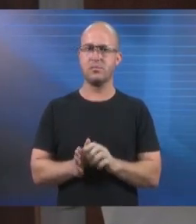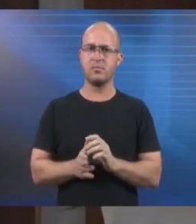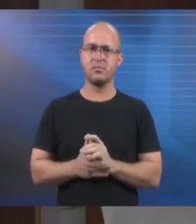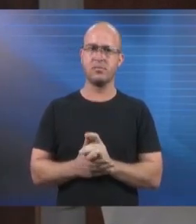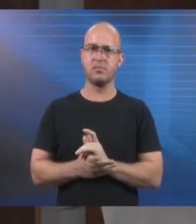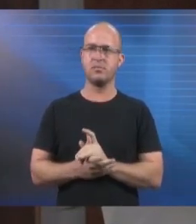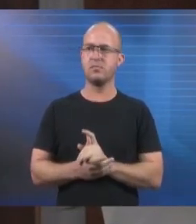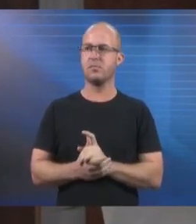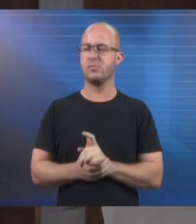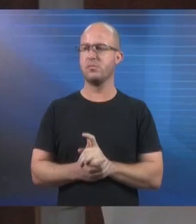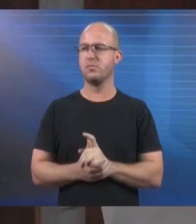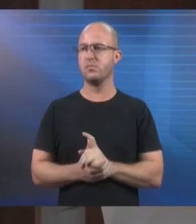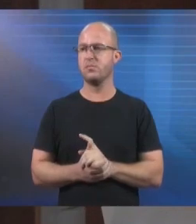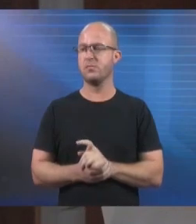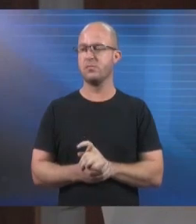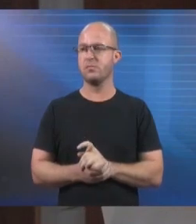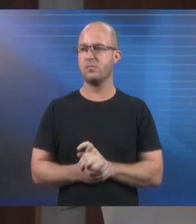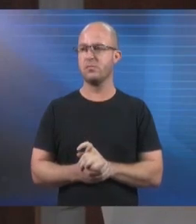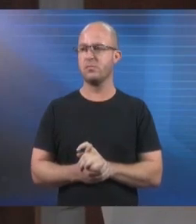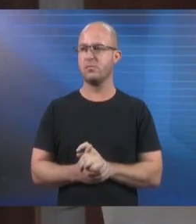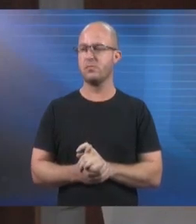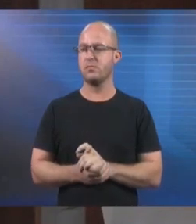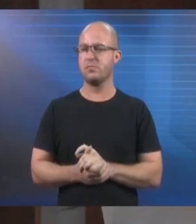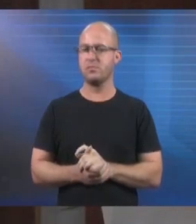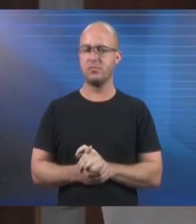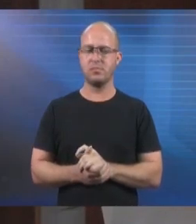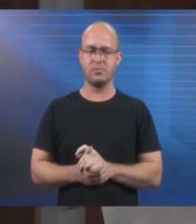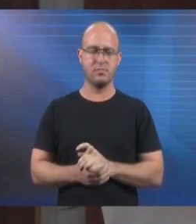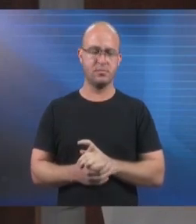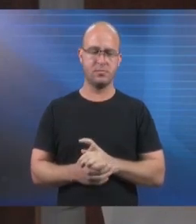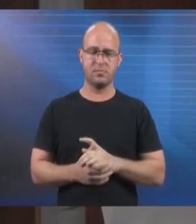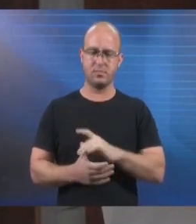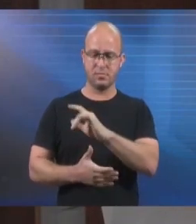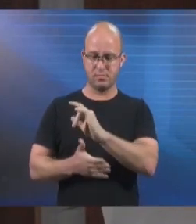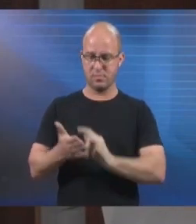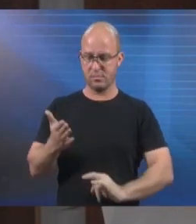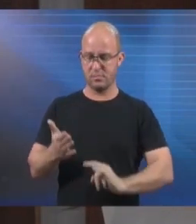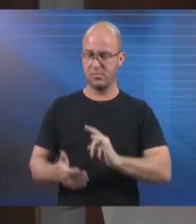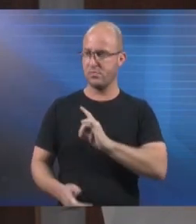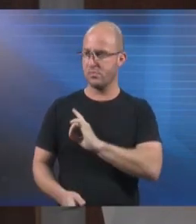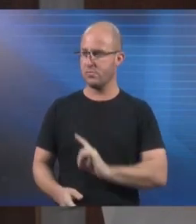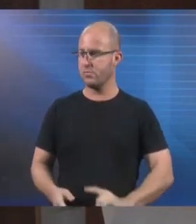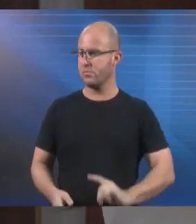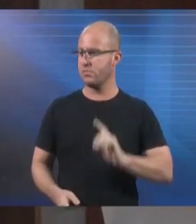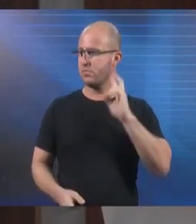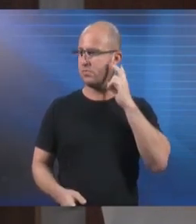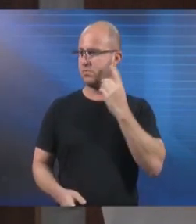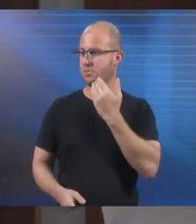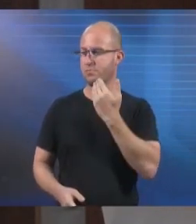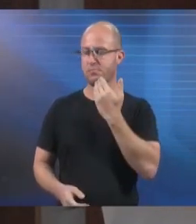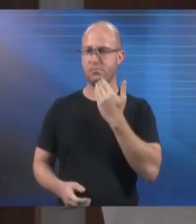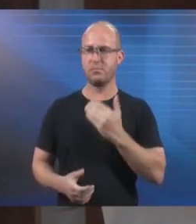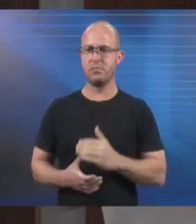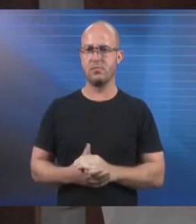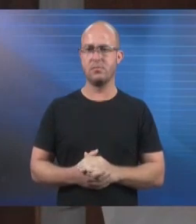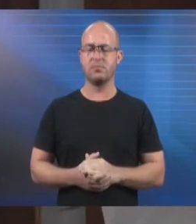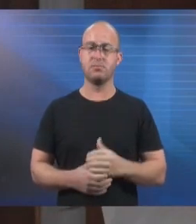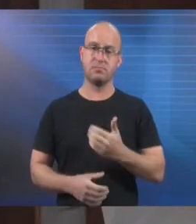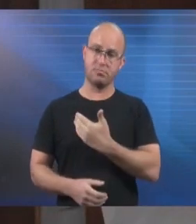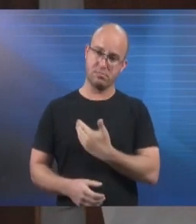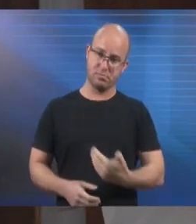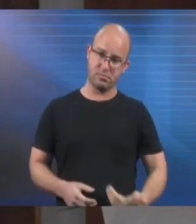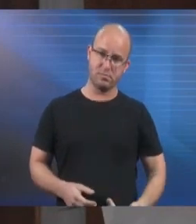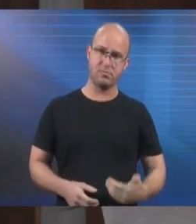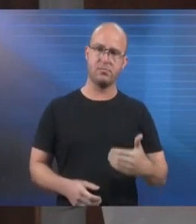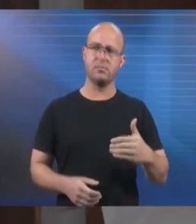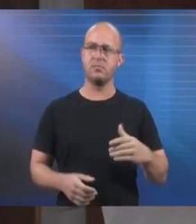inspeção já mudou requerimento deputada Divan Basílio solicita a Governadora do